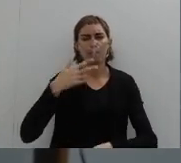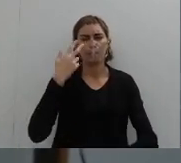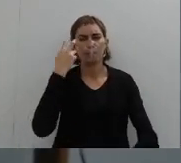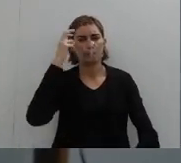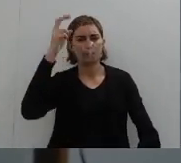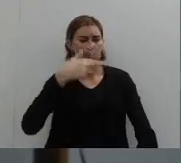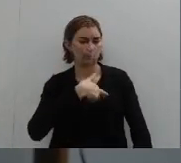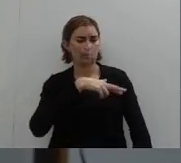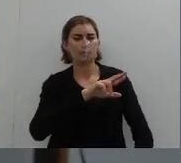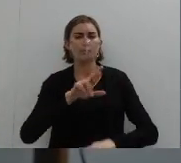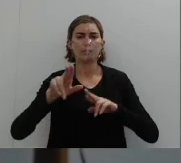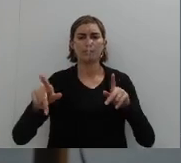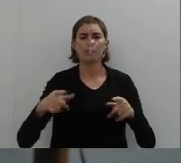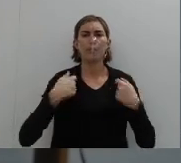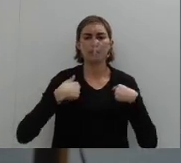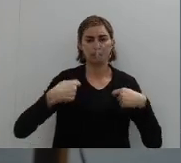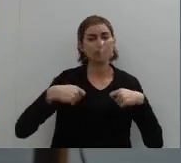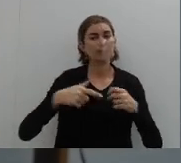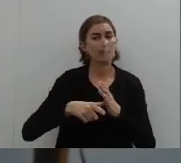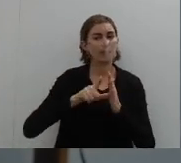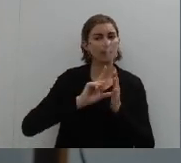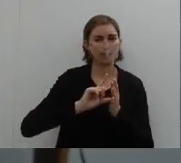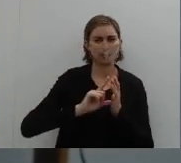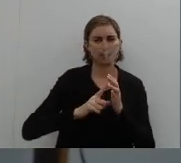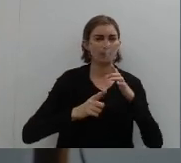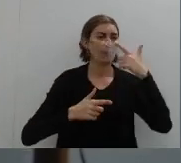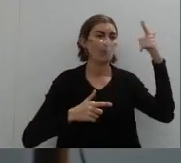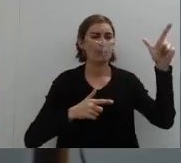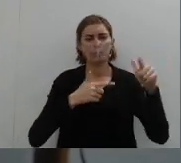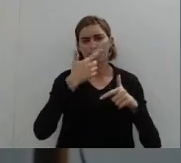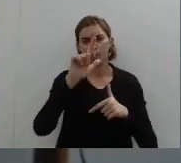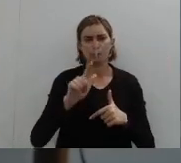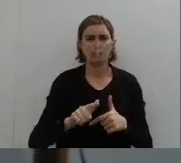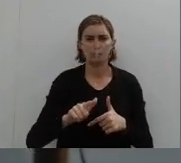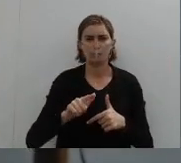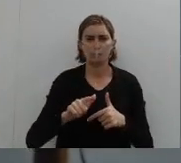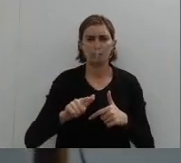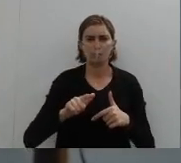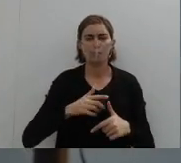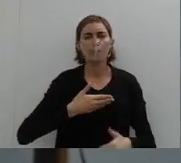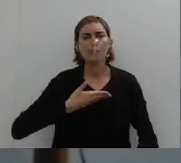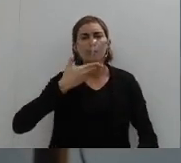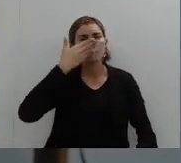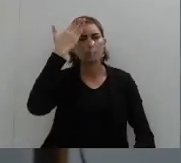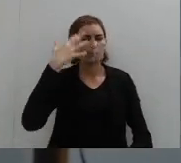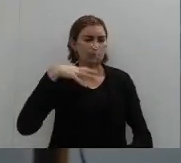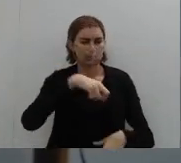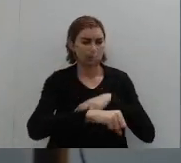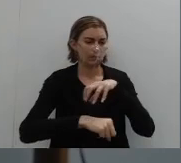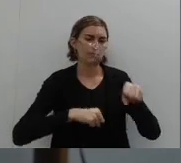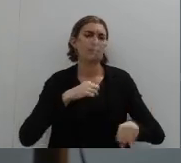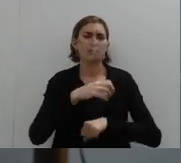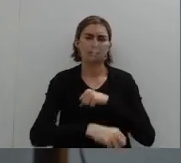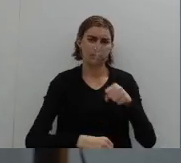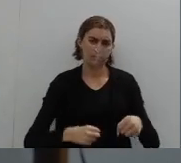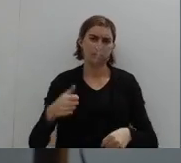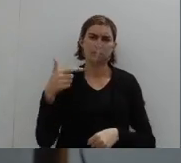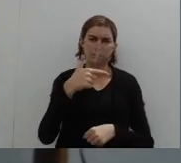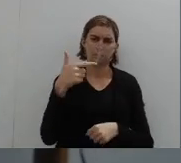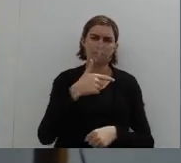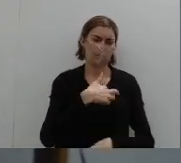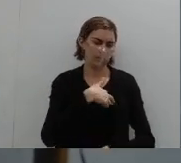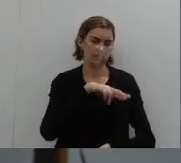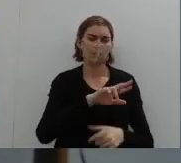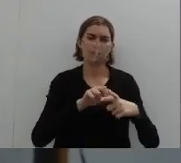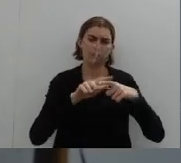da nossa. E nós temos que fazer isso antes que os mouros cheguem. Os mouros que eu falo, os muçulmanos, certo? A segunda